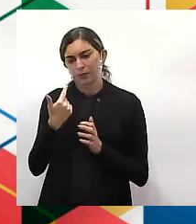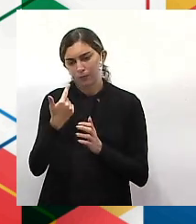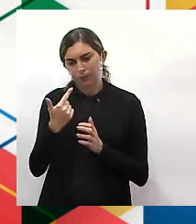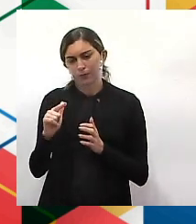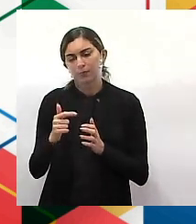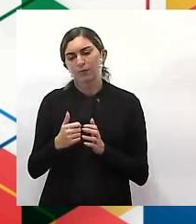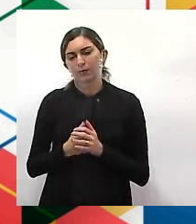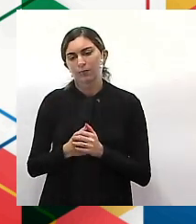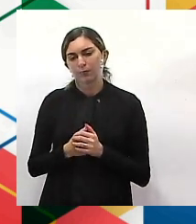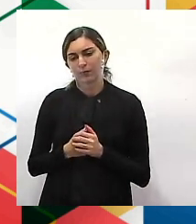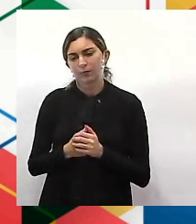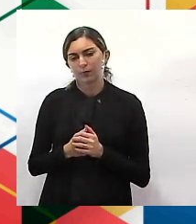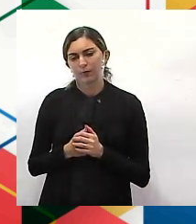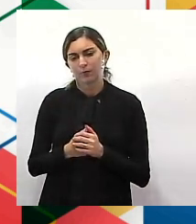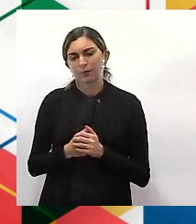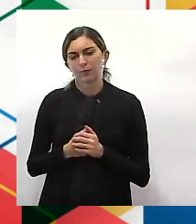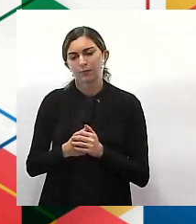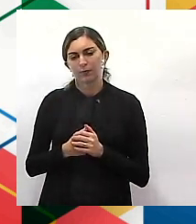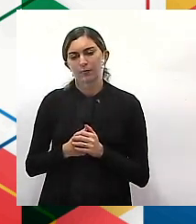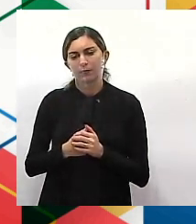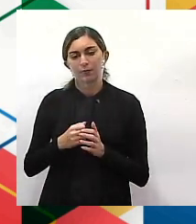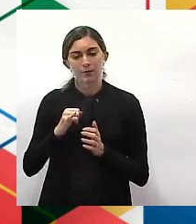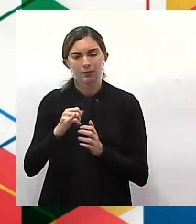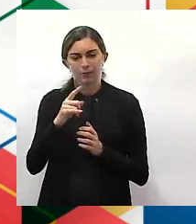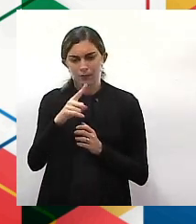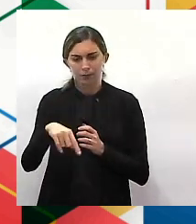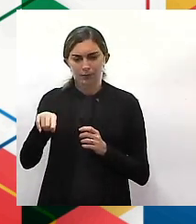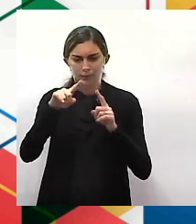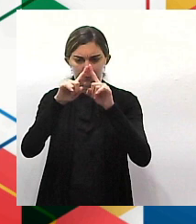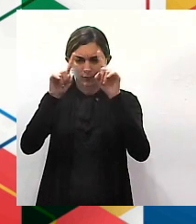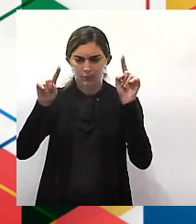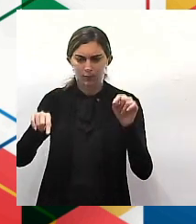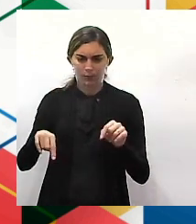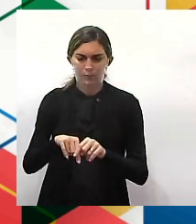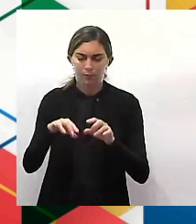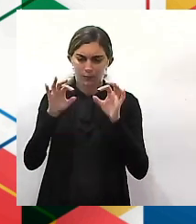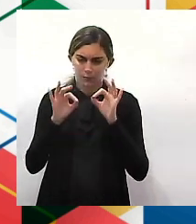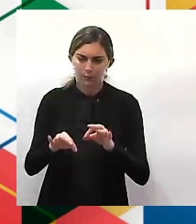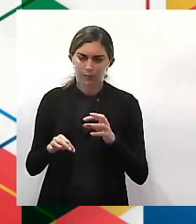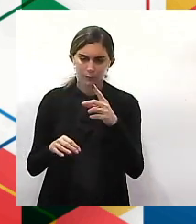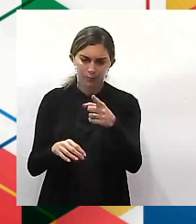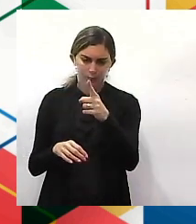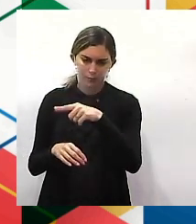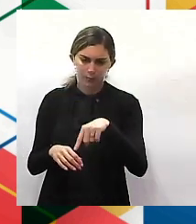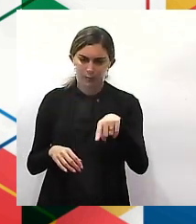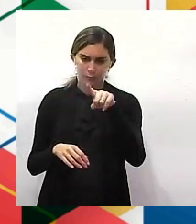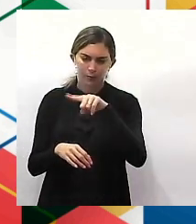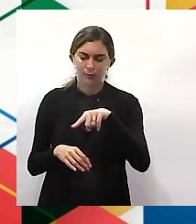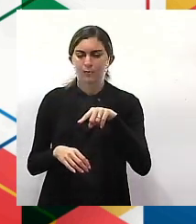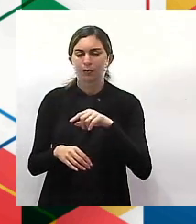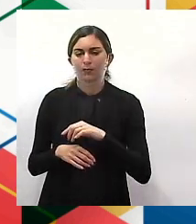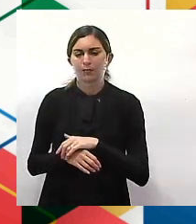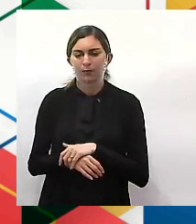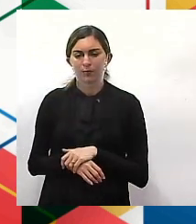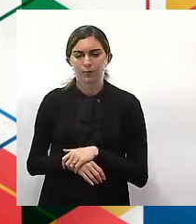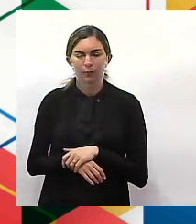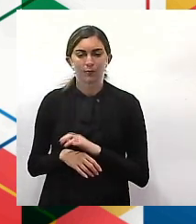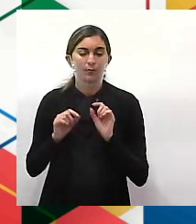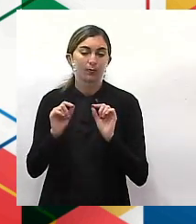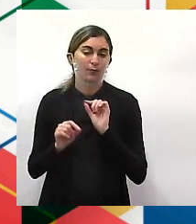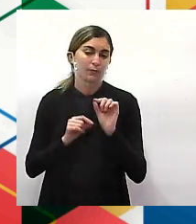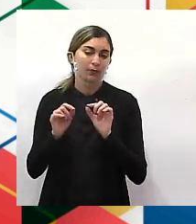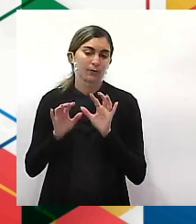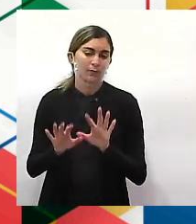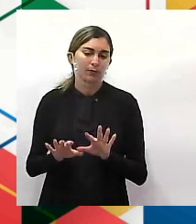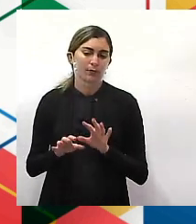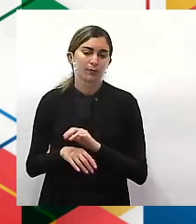ó, que é outro triângulo. Se desse retângulo eu tirar exatamente esses pedaços que estão em azul, o que é que